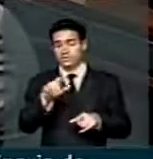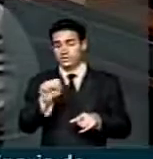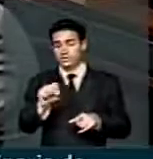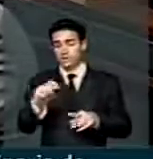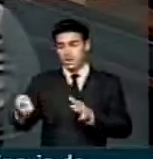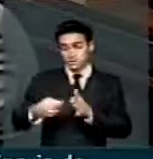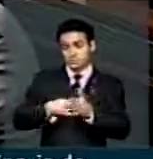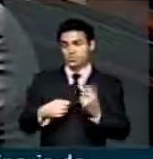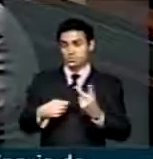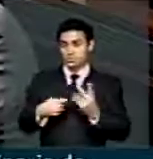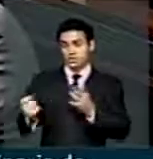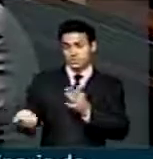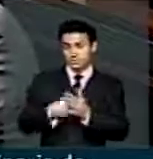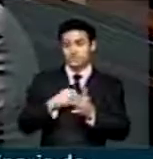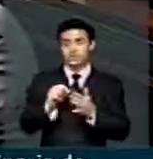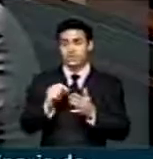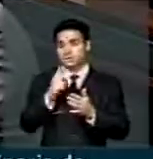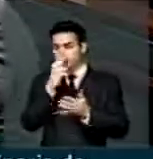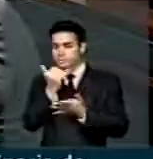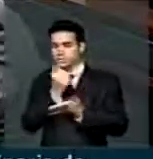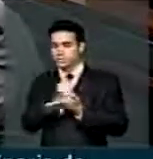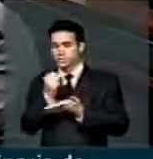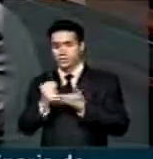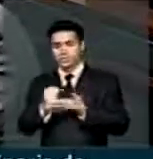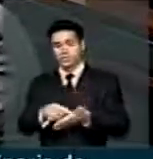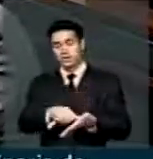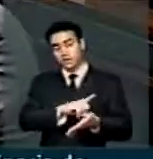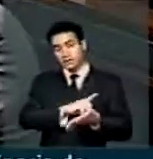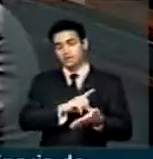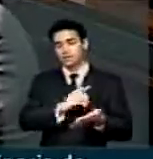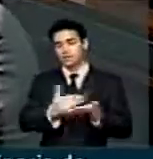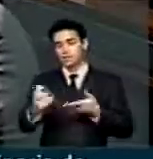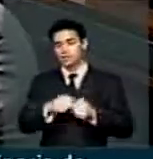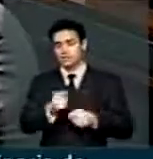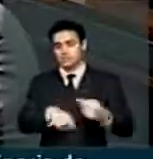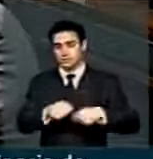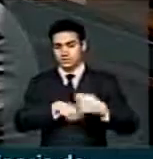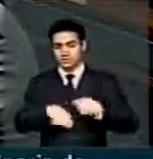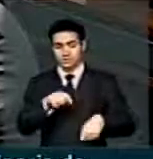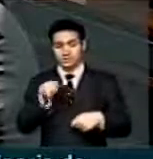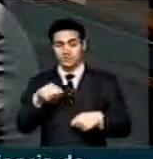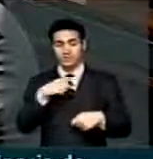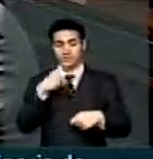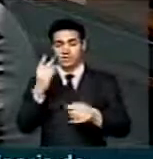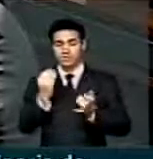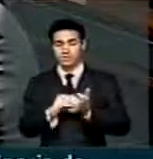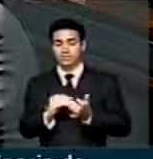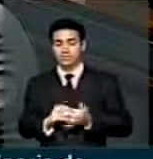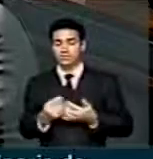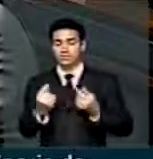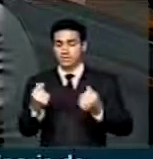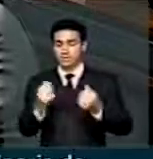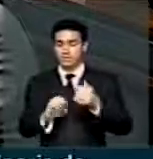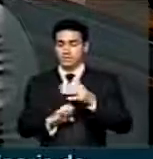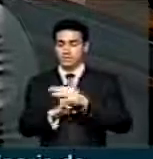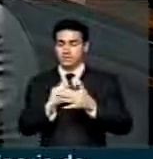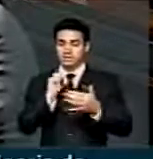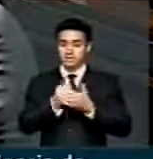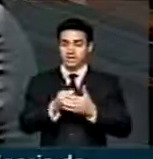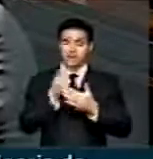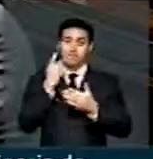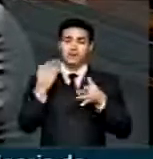senhor um pré-contrato antes dessa negociação, que tratava dos valores que a estatal pagaria pela